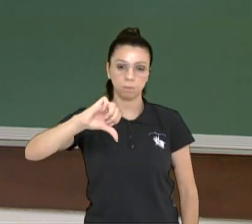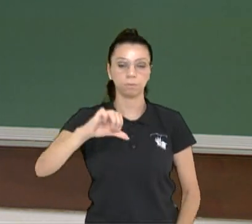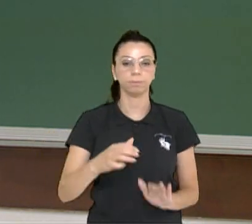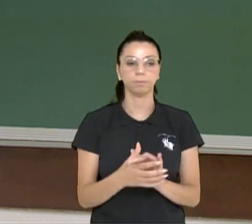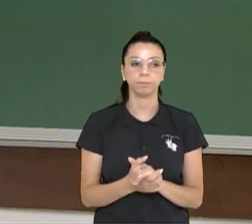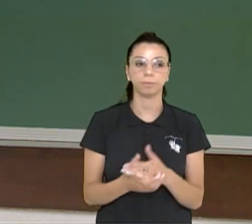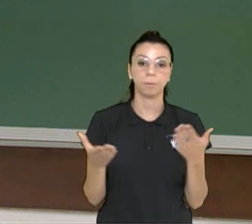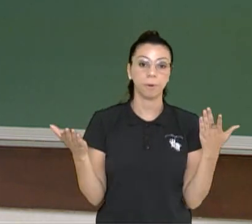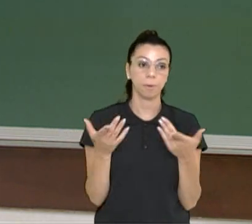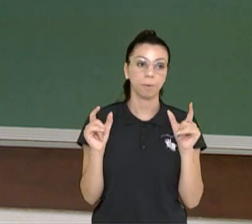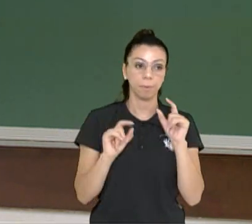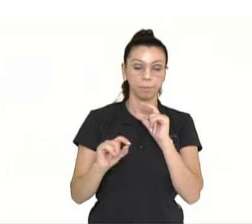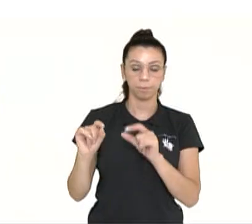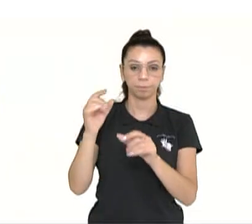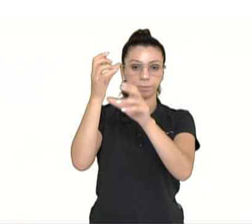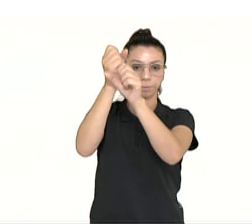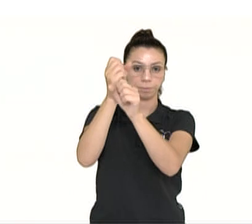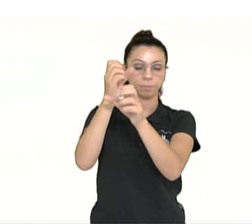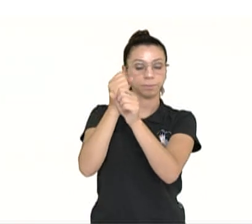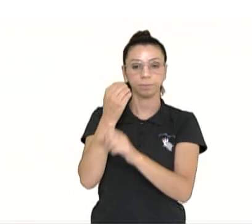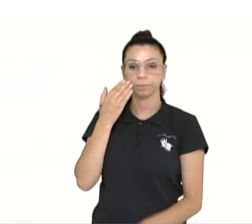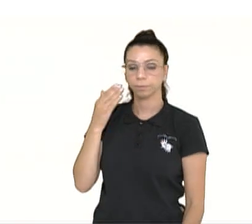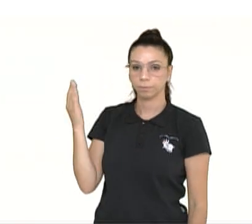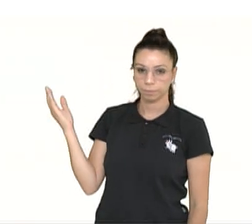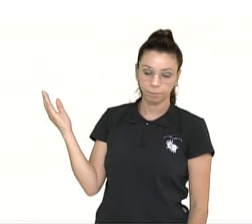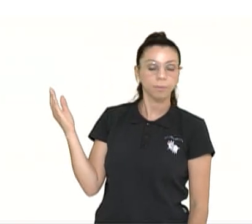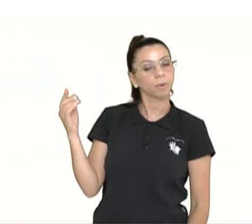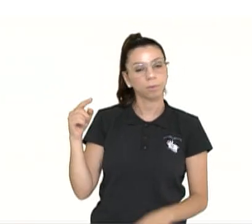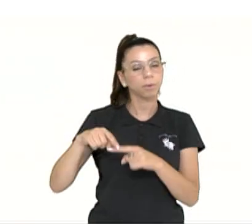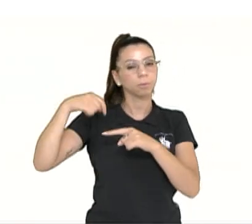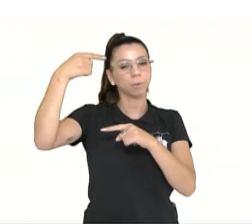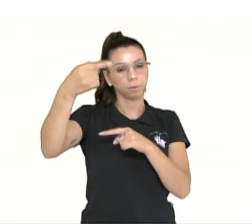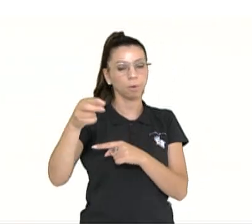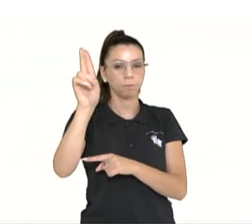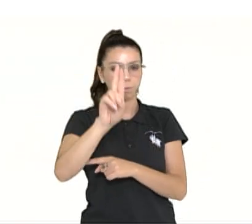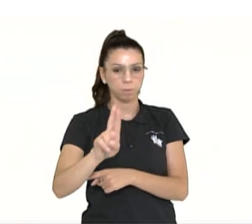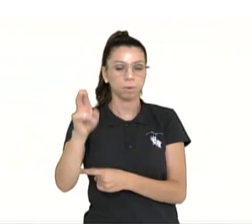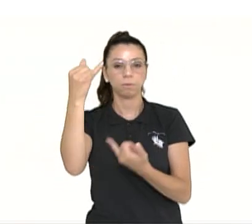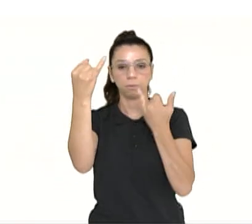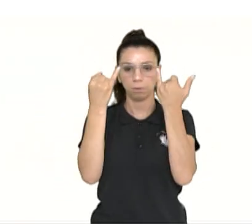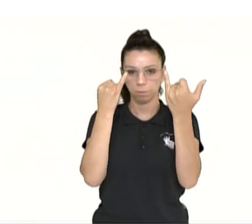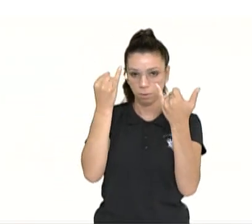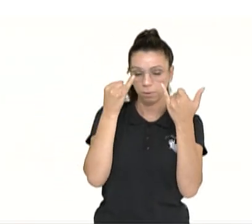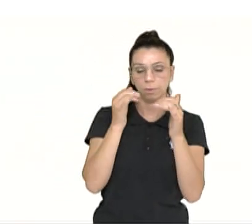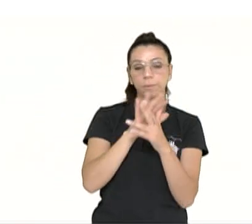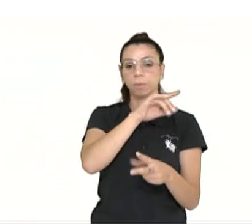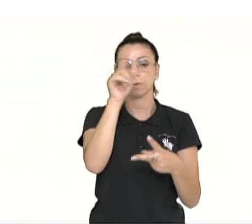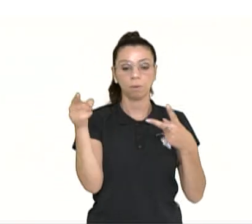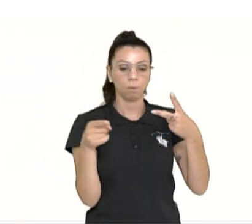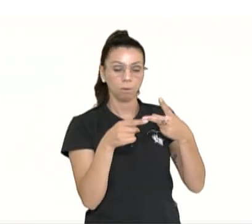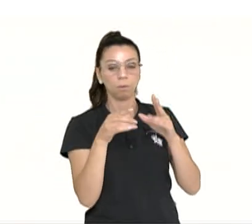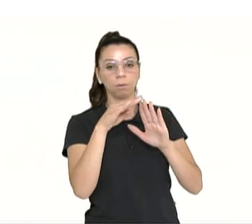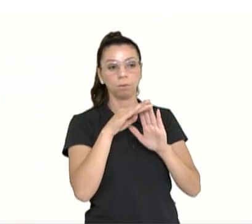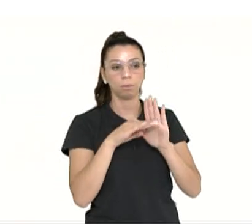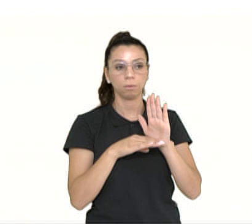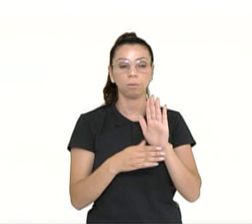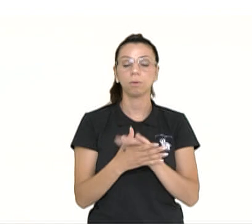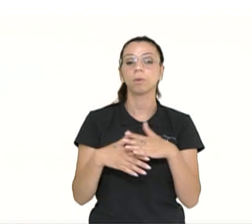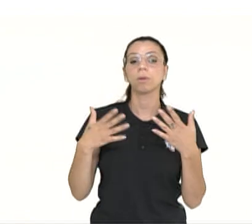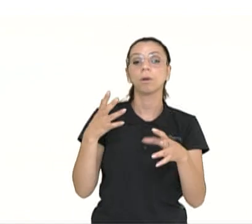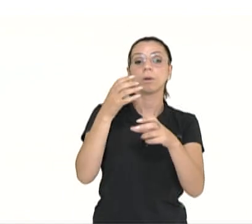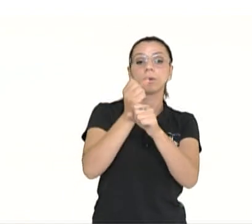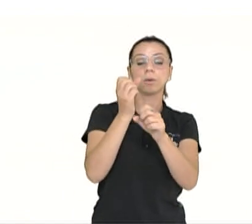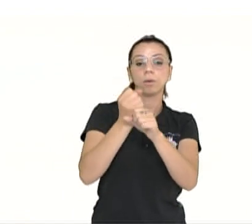eu deixei para vocês o cálculo da amplitude, porque nós ainda vamos utilizar essa informação. E o segundo passo seria o cálculo do número